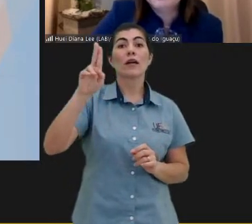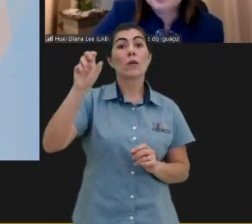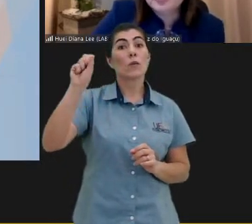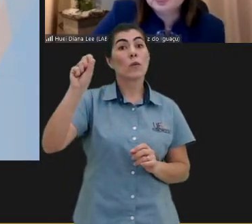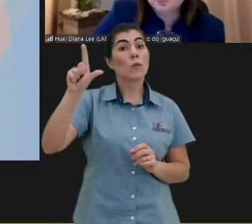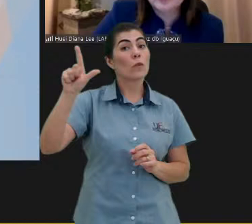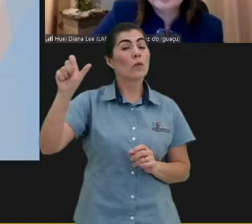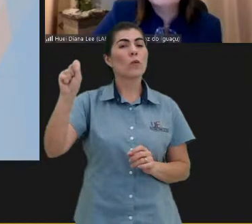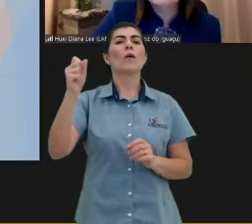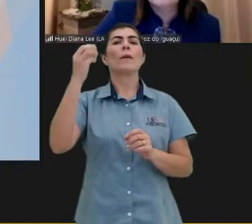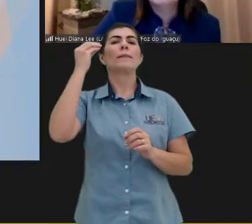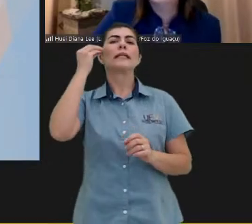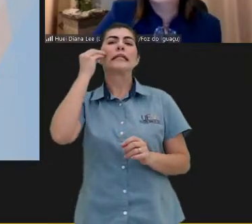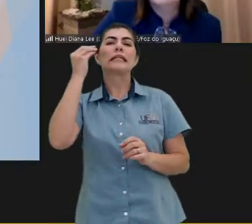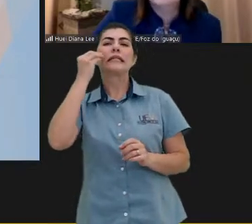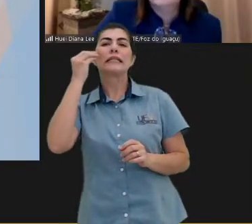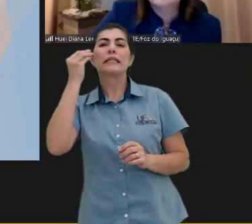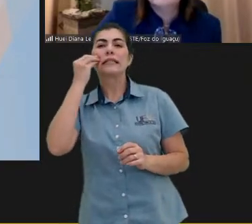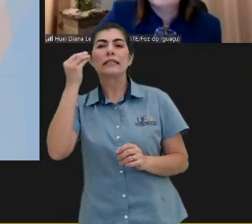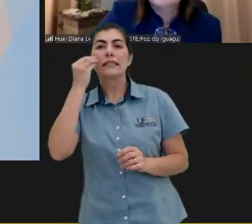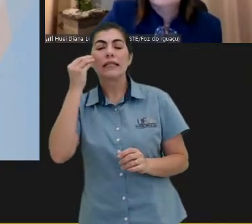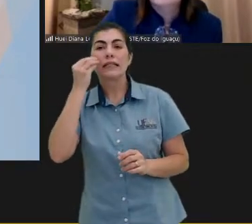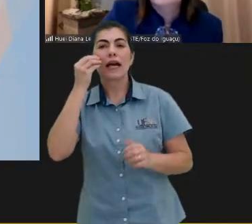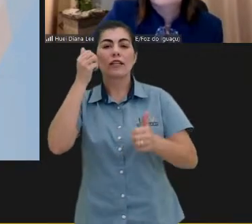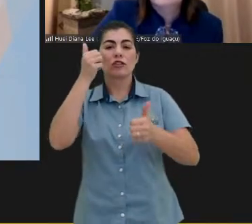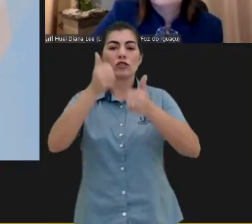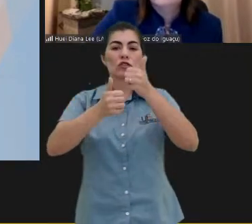que configurações de jogadores